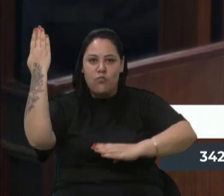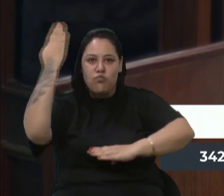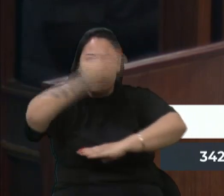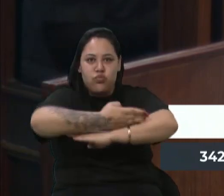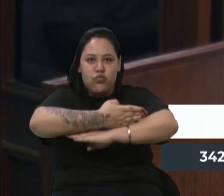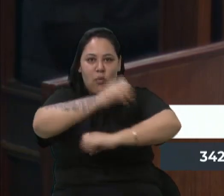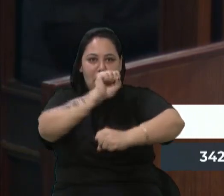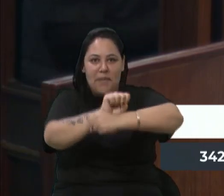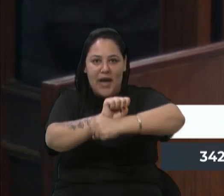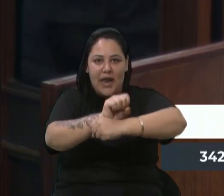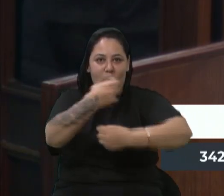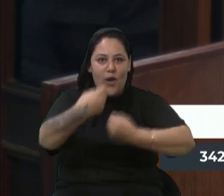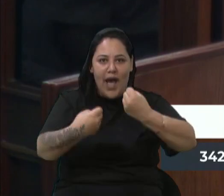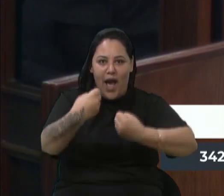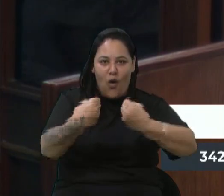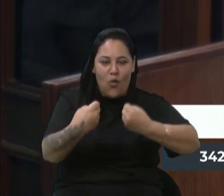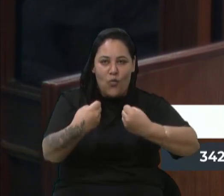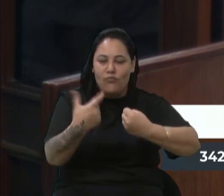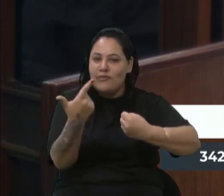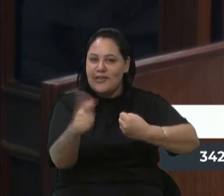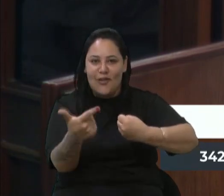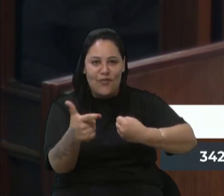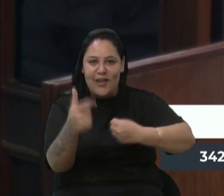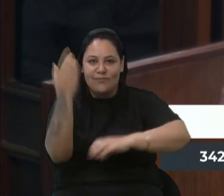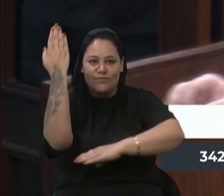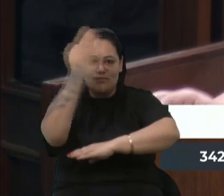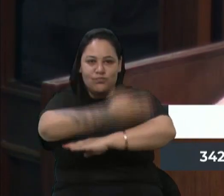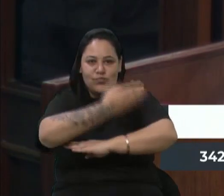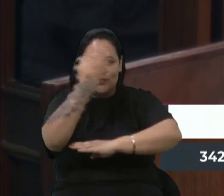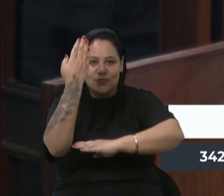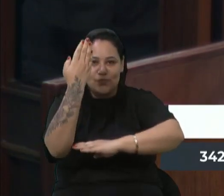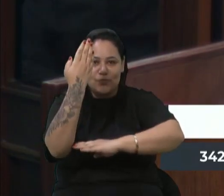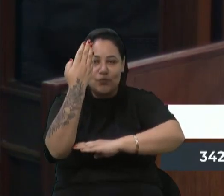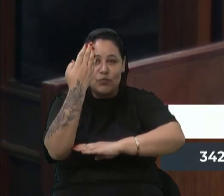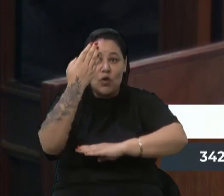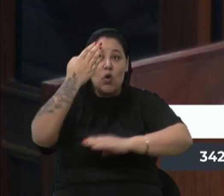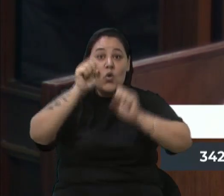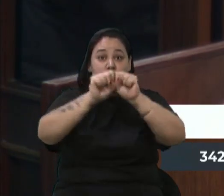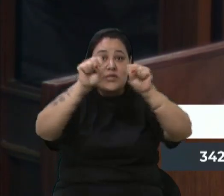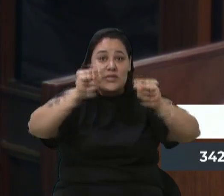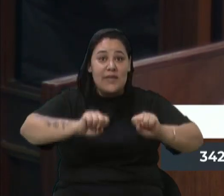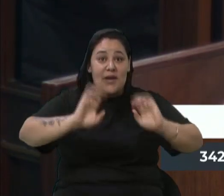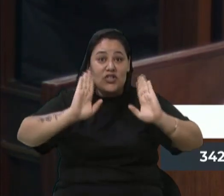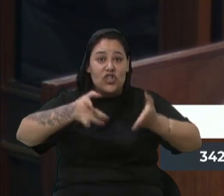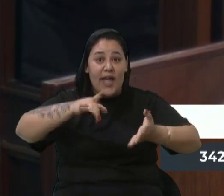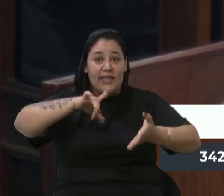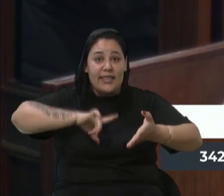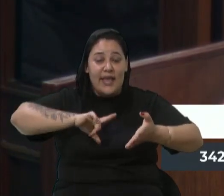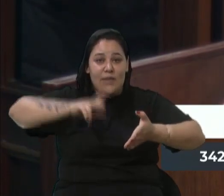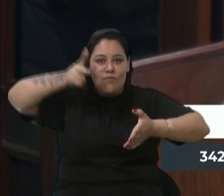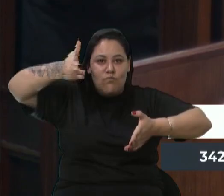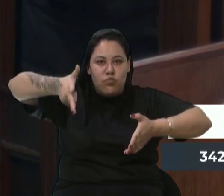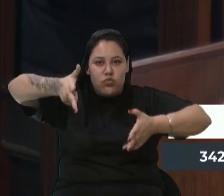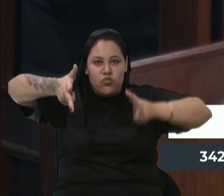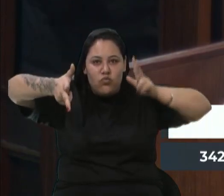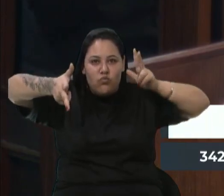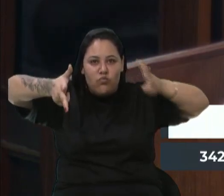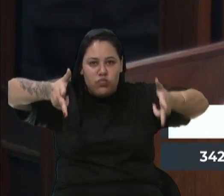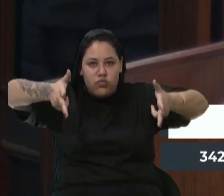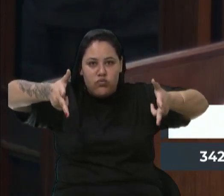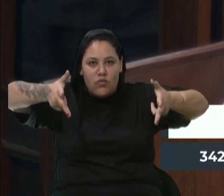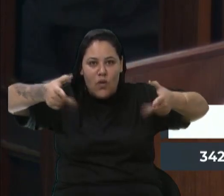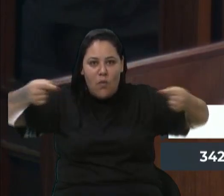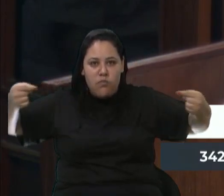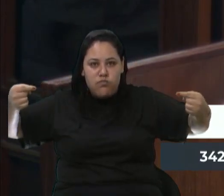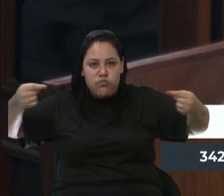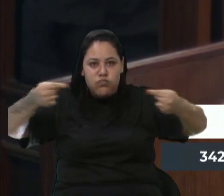circulação. Em vez das cancelas, o sistema conta com pórticos equipados com câmeras e sensores, que identificam a passagem dos veículos